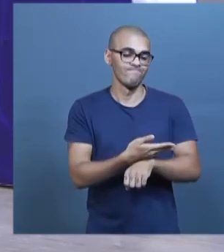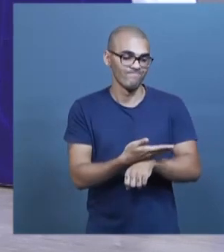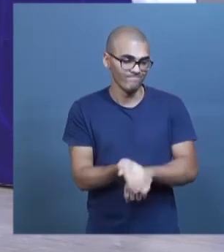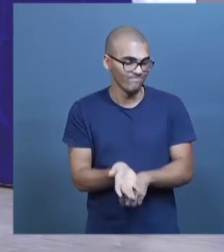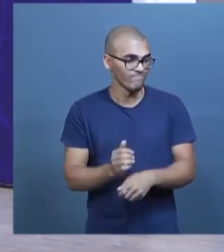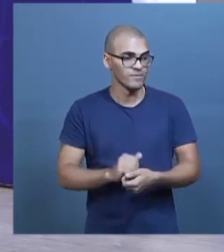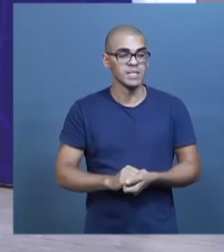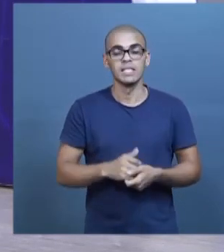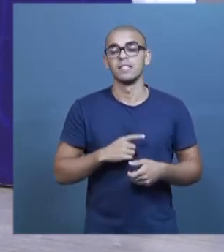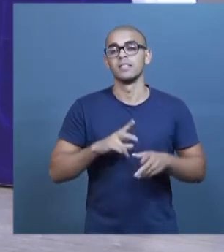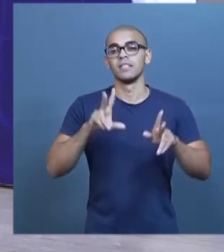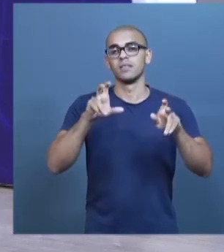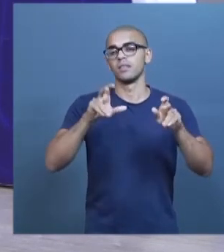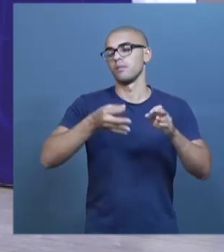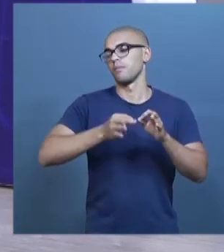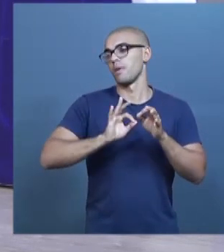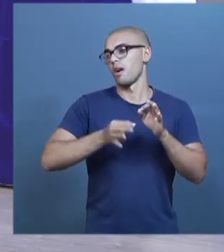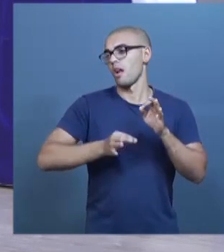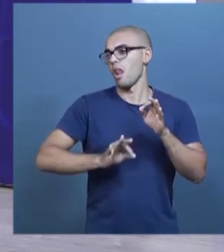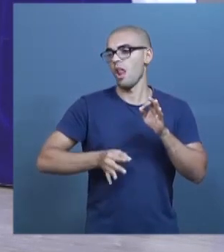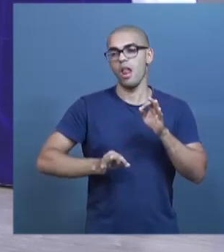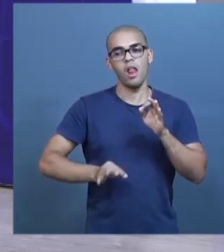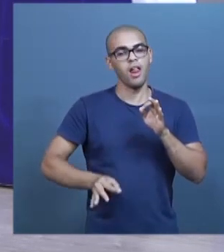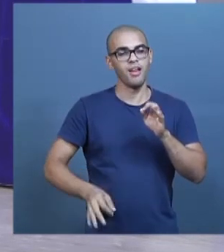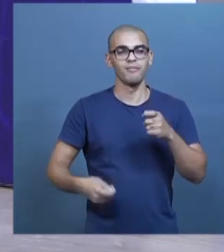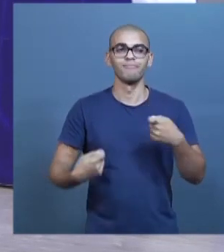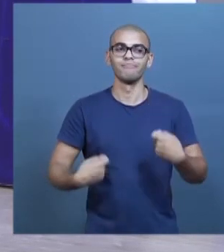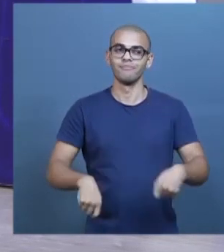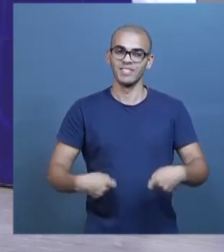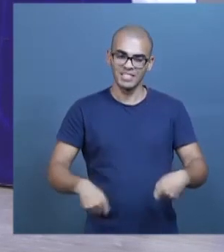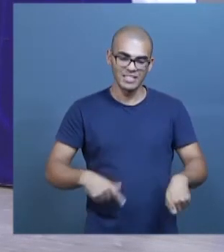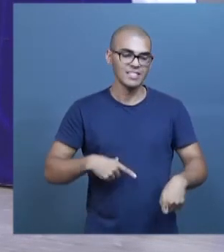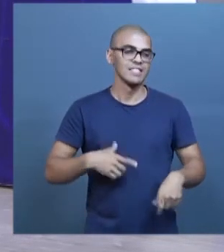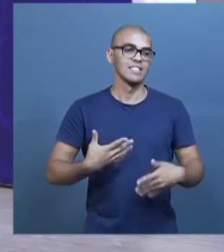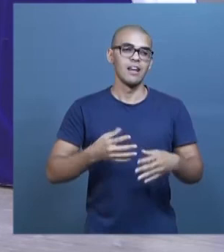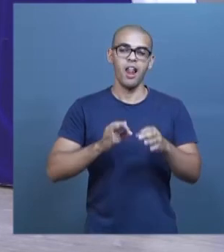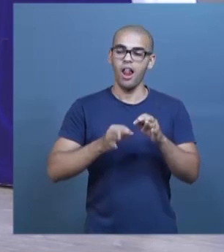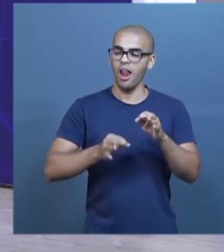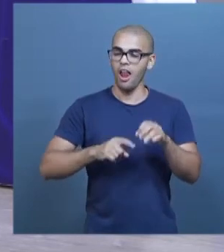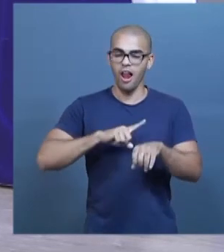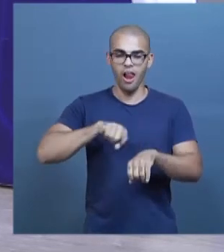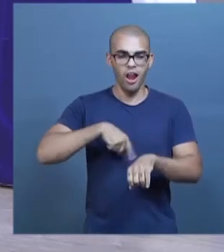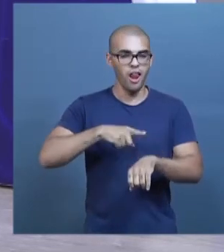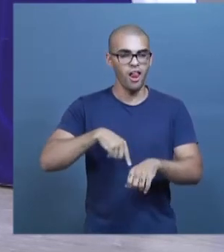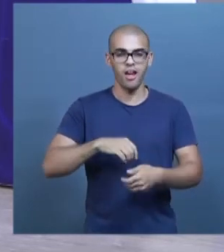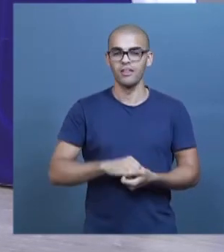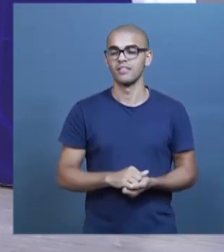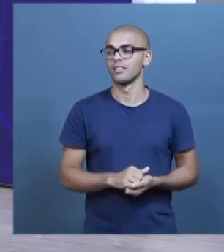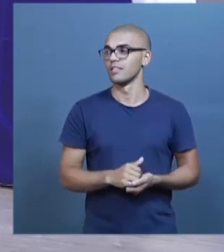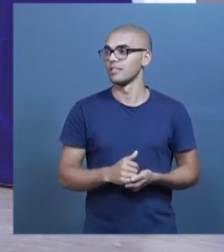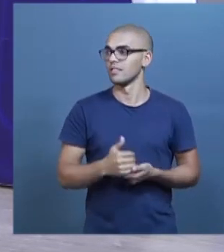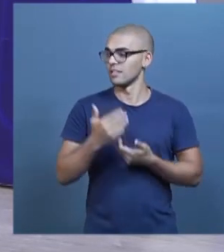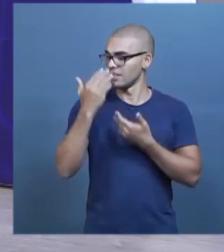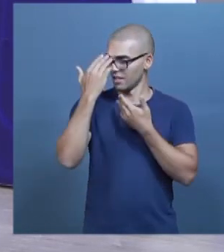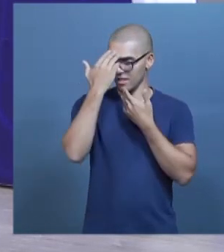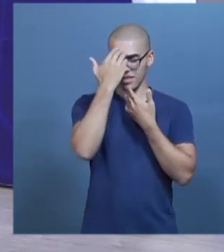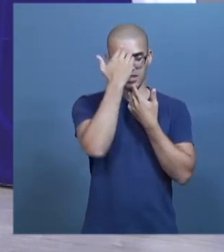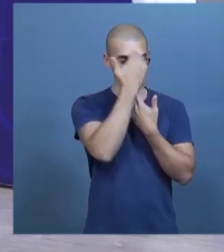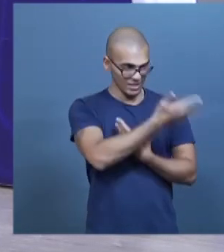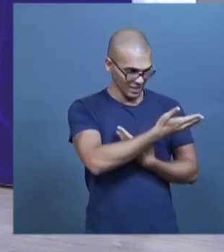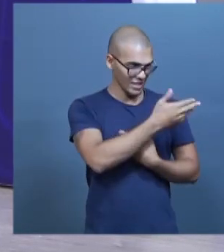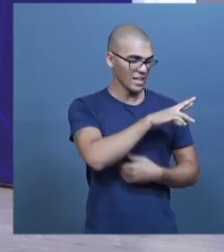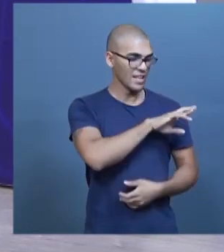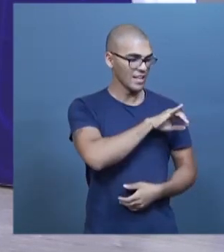mesmo, que para falar sobre o imposto no Brasil, teria que ter mais jornal, né, para falar sobre isso, não é mesmo? Quero agradecer a sua presença, Rick, pela